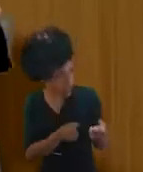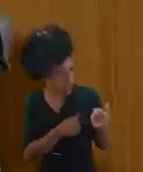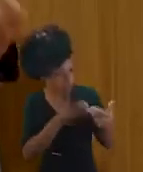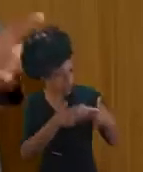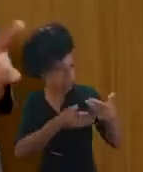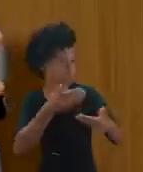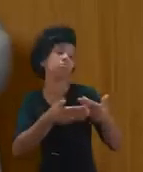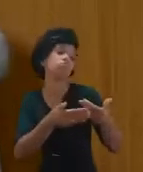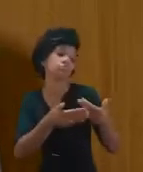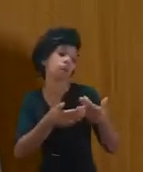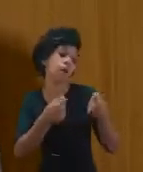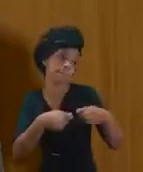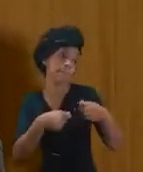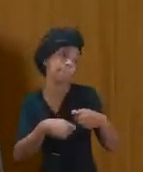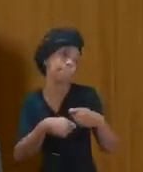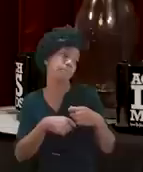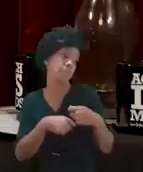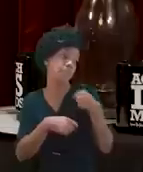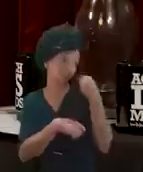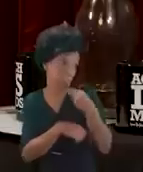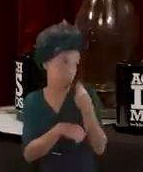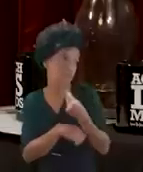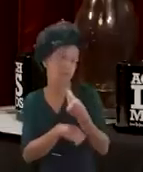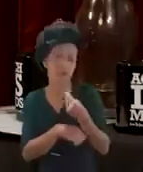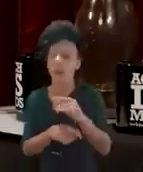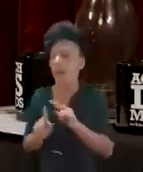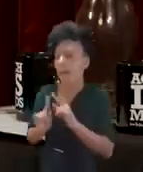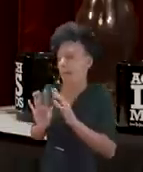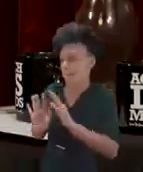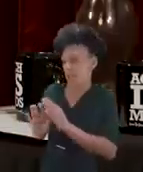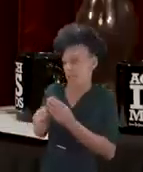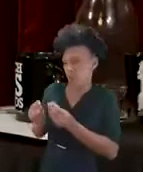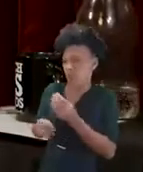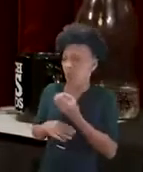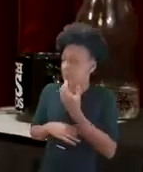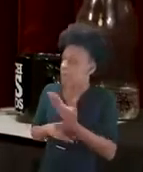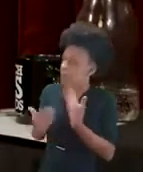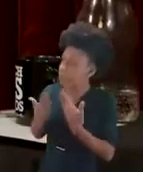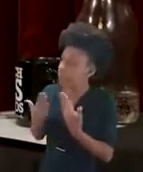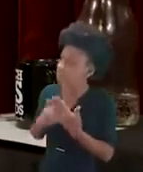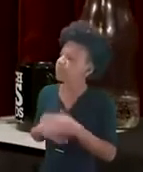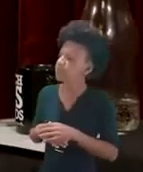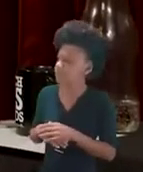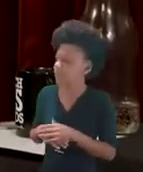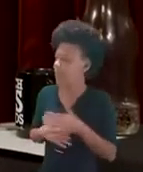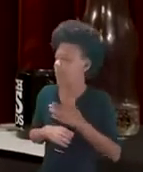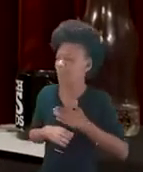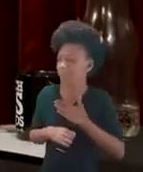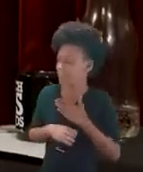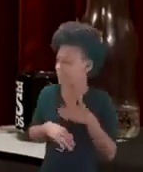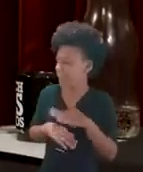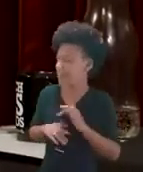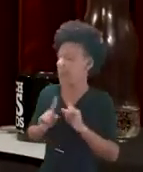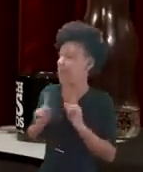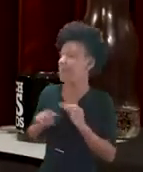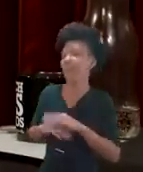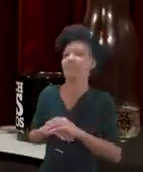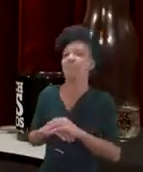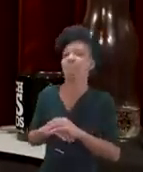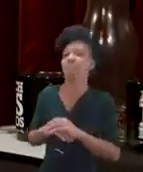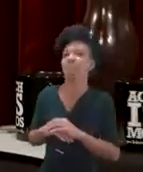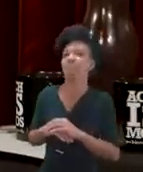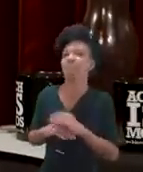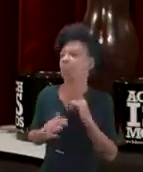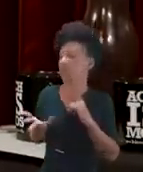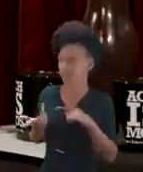querer evoluir e crescer a gente tem que correr mas como funciona a questão de por é muito bom esse papo cara é o papel mais gosto a